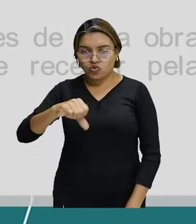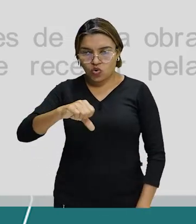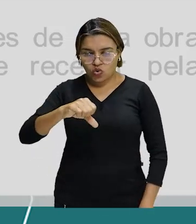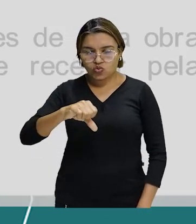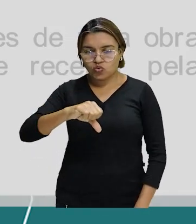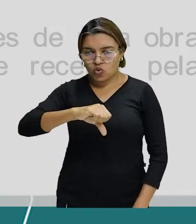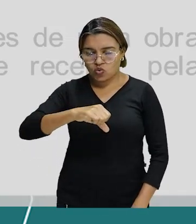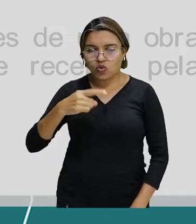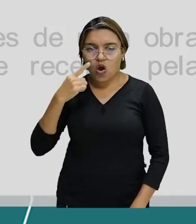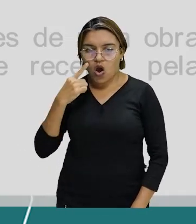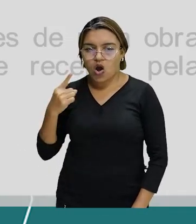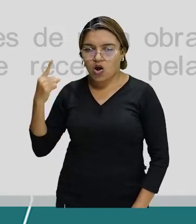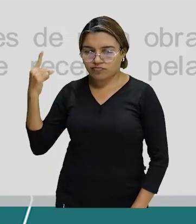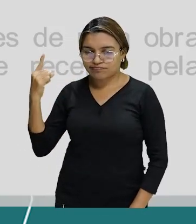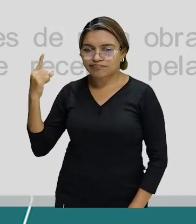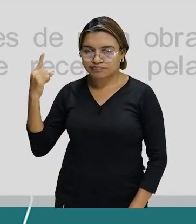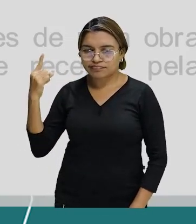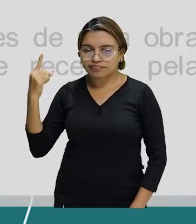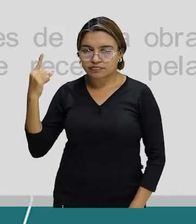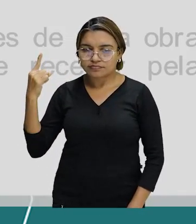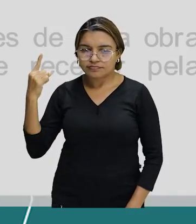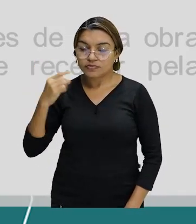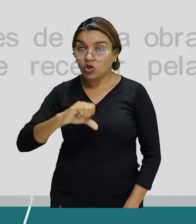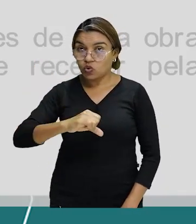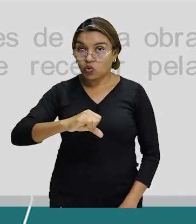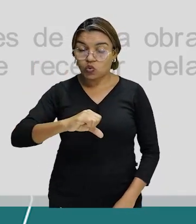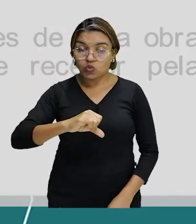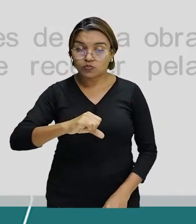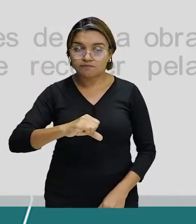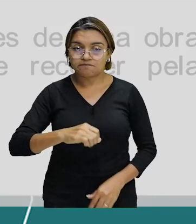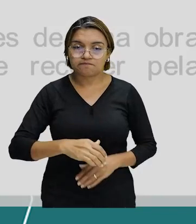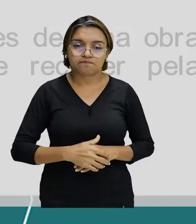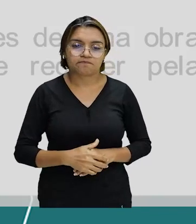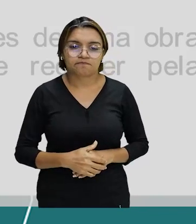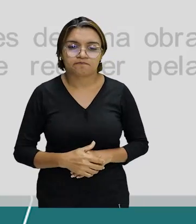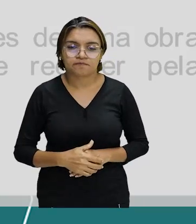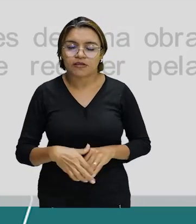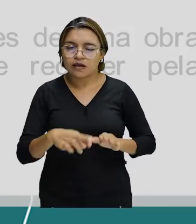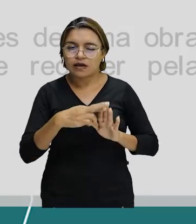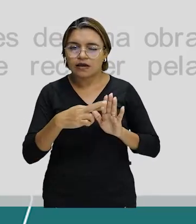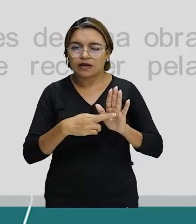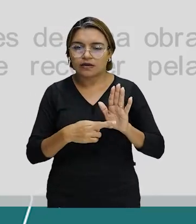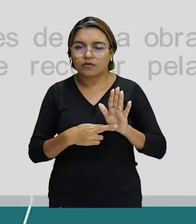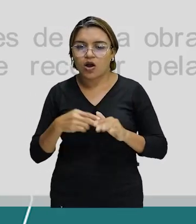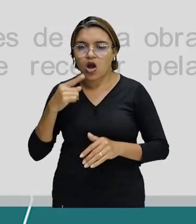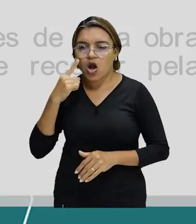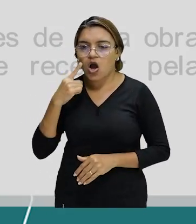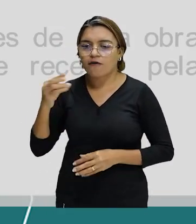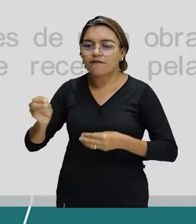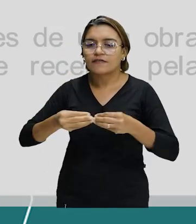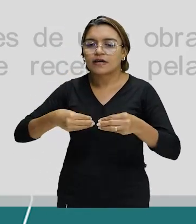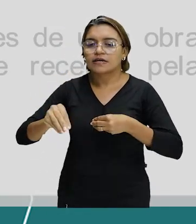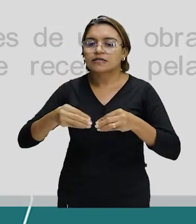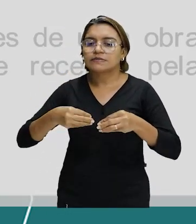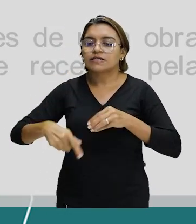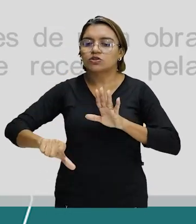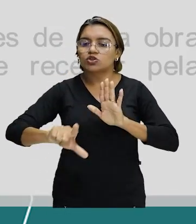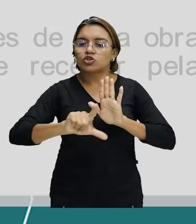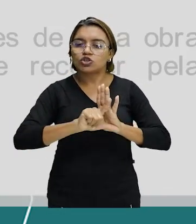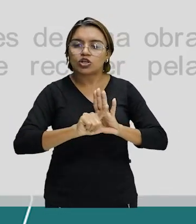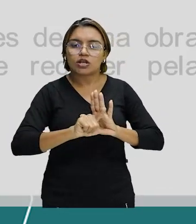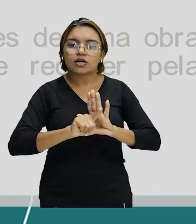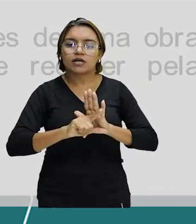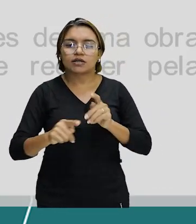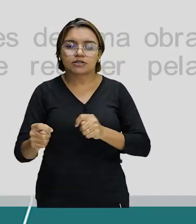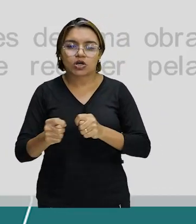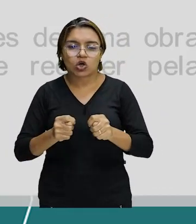Flexibilização de leis econômicas e trabalhistas. É o nona regra. Flexibilização de leis que regulamentam a economia,